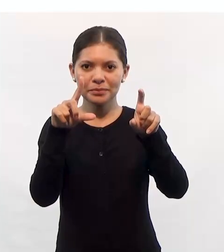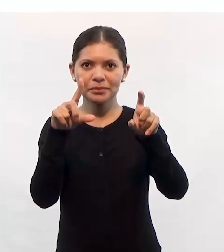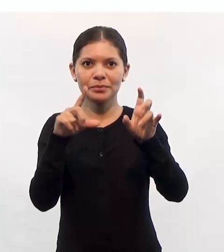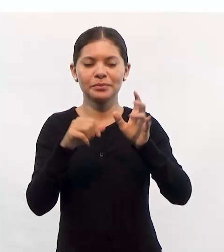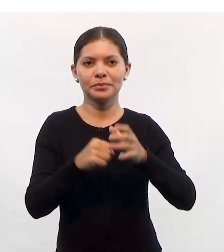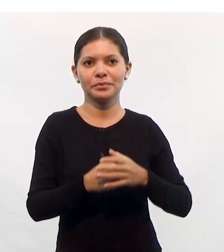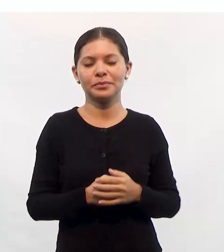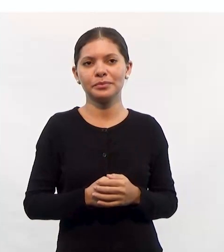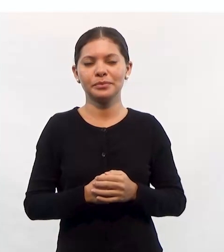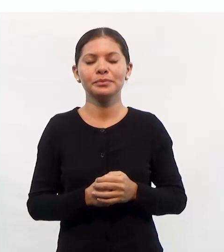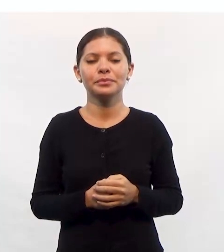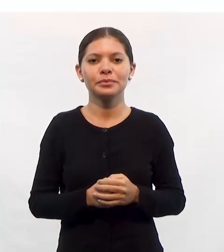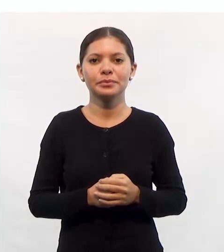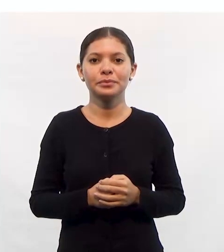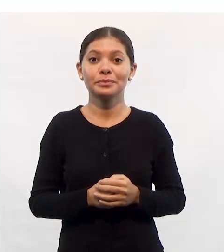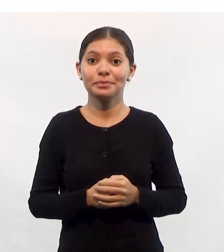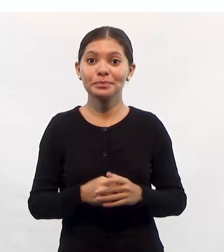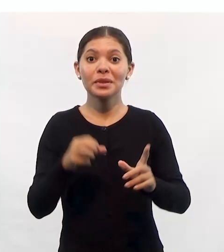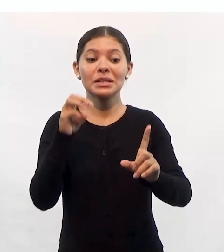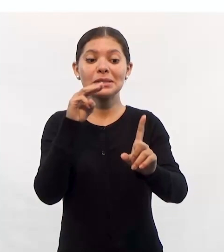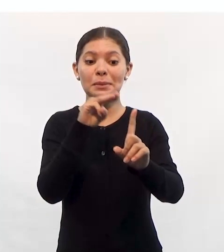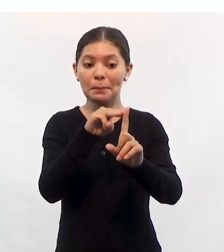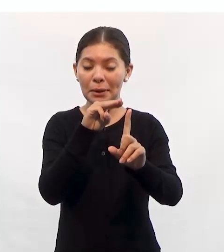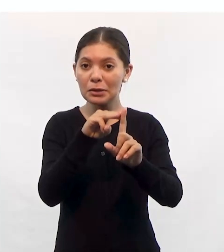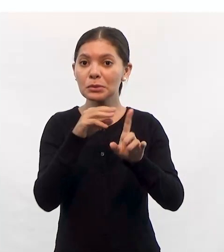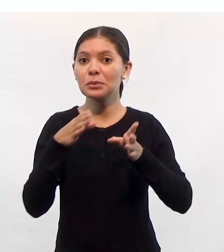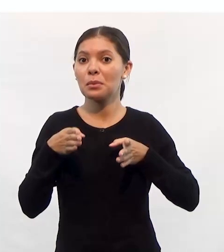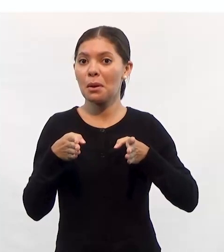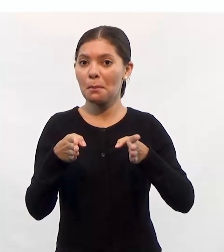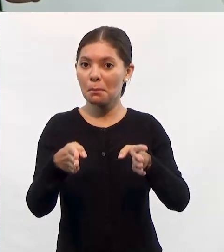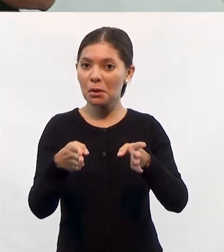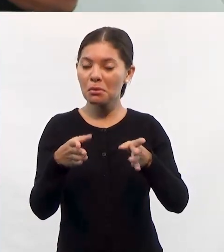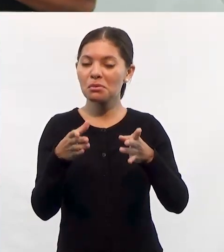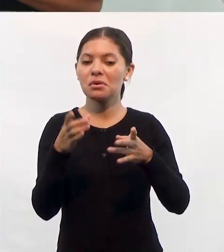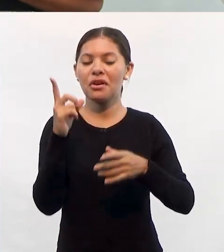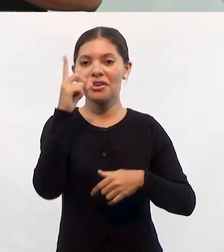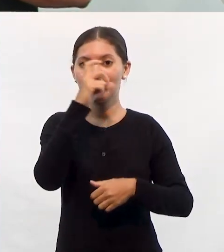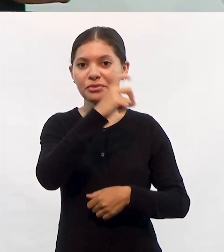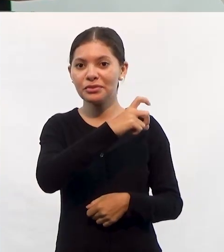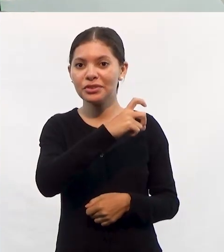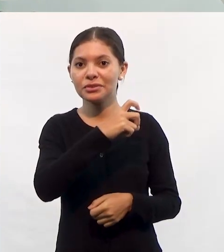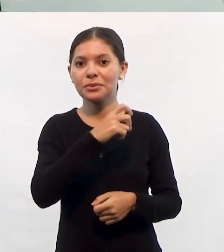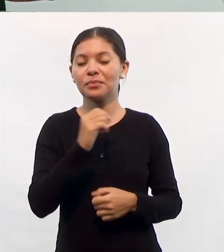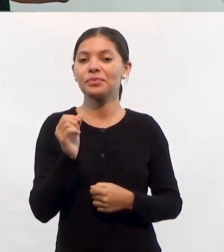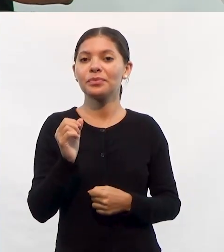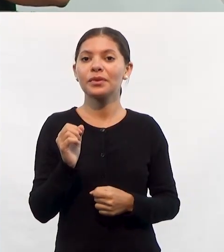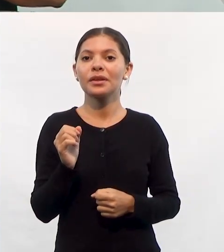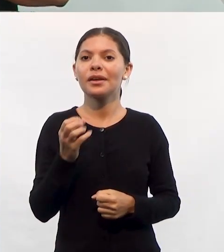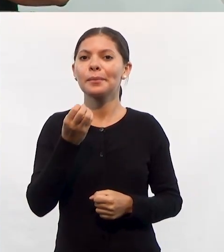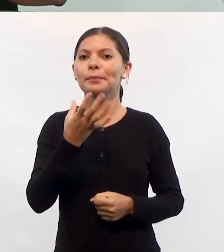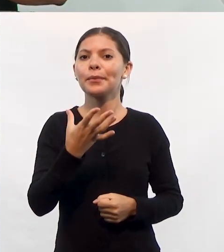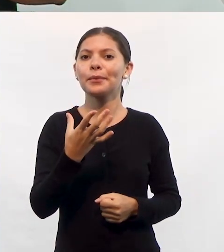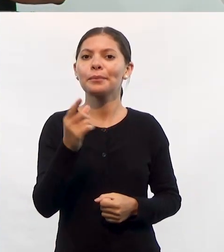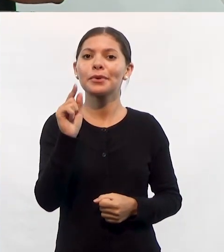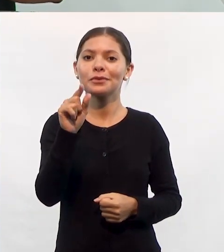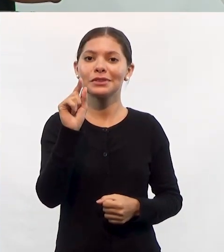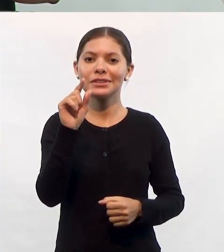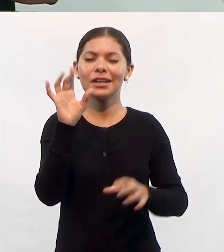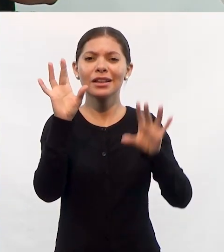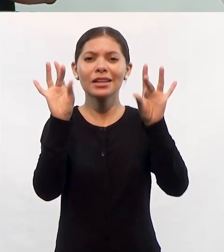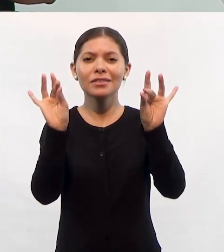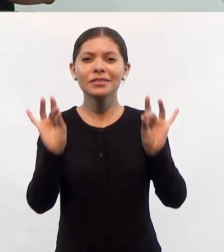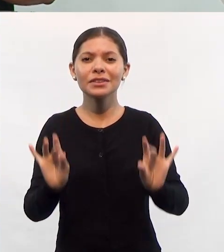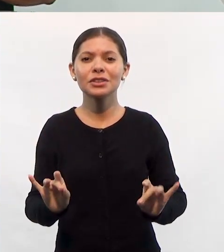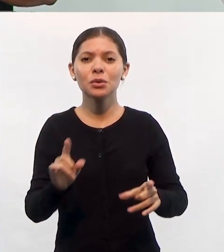método do caminho crítico esse método do caminho crítico ele é muito útil para